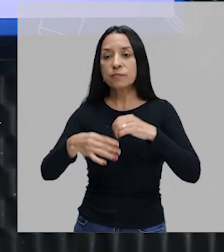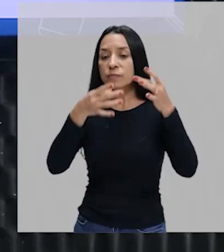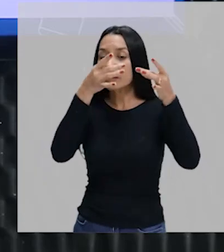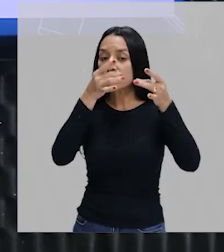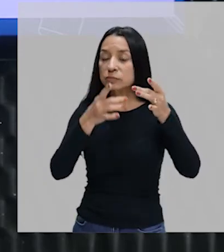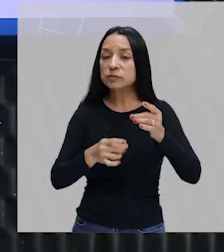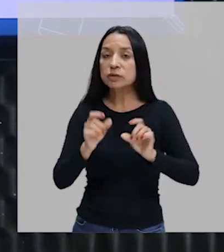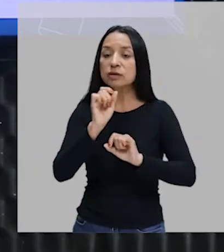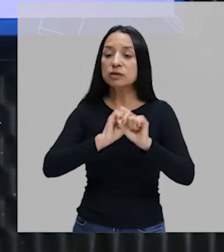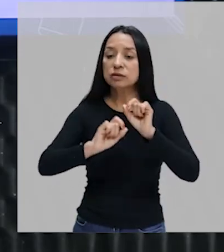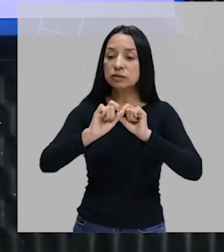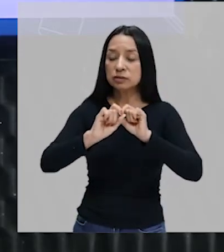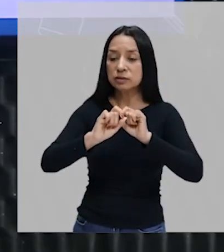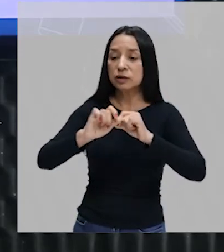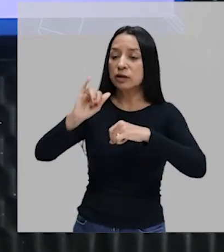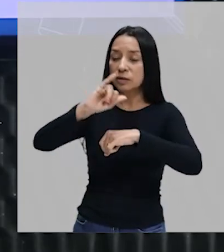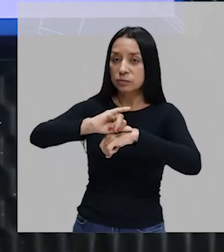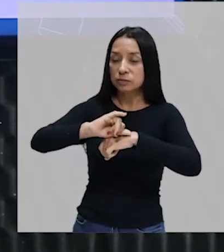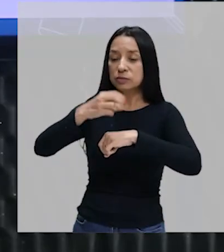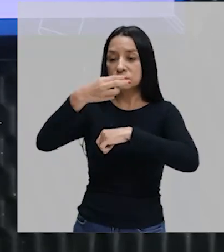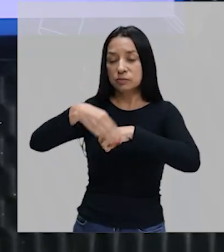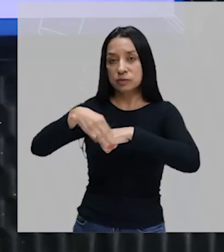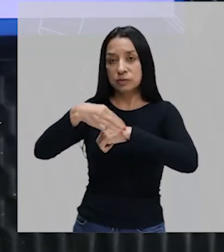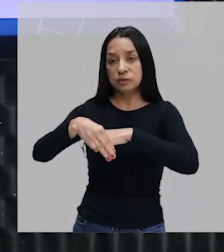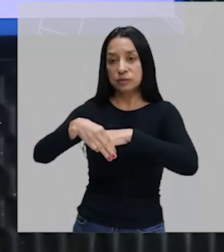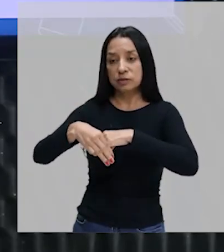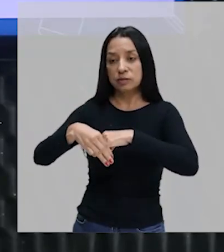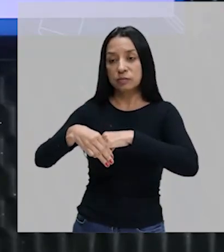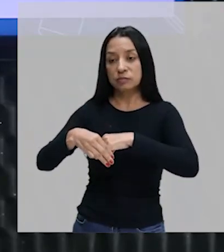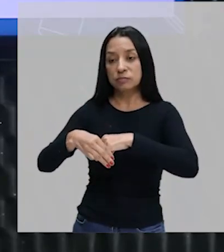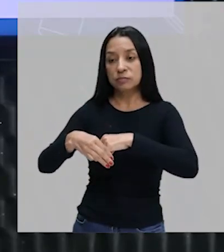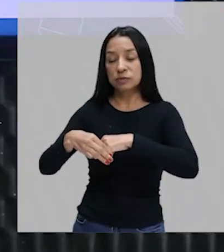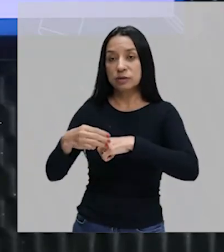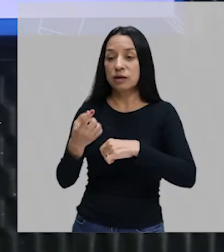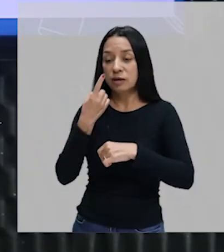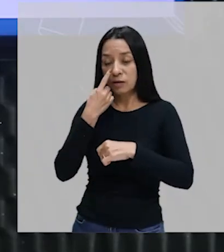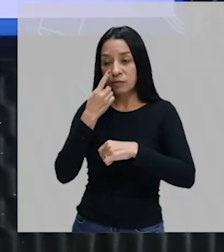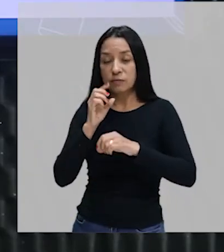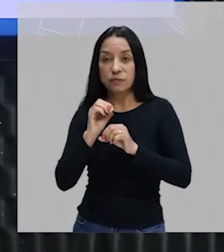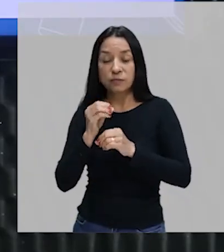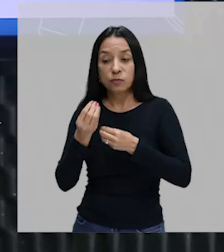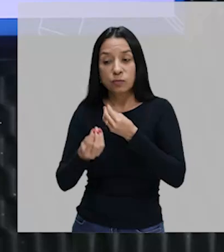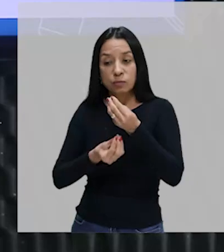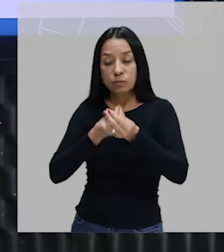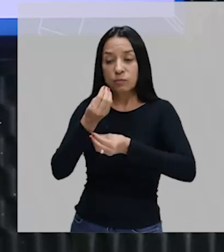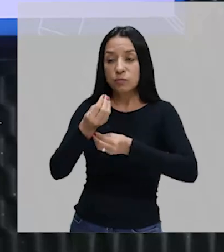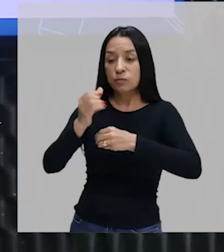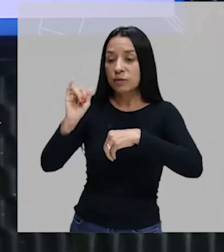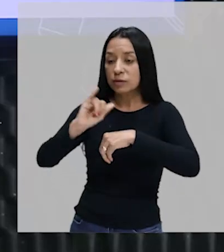a capitania do Maranhão, que era considerada uma das capitanias mais extensas aqui do extremo